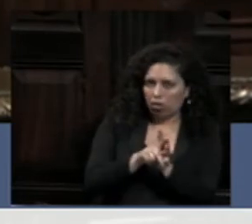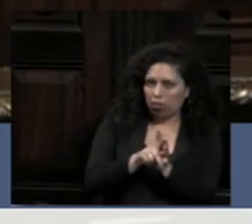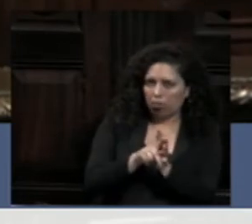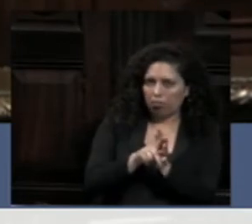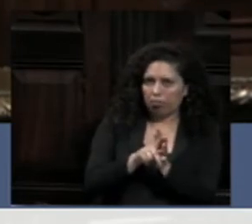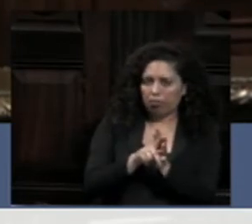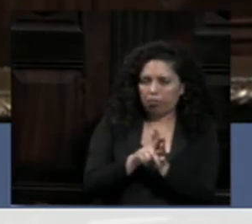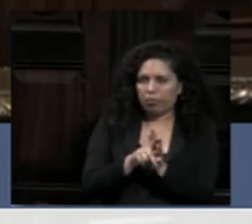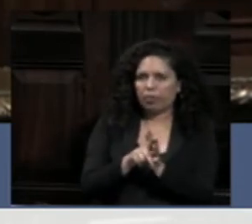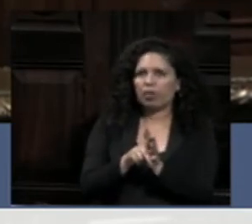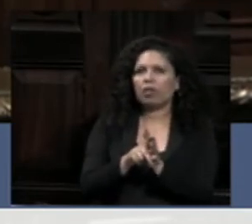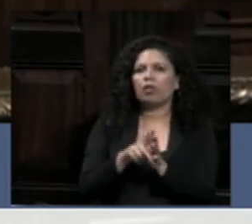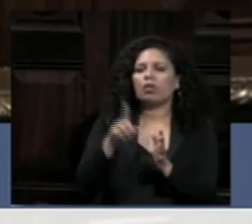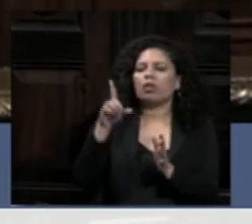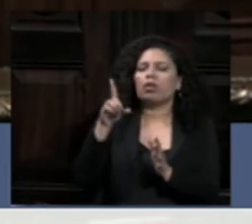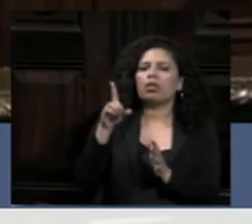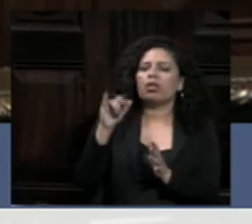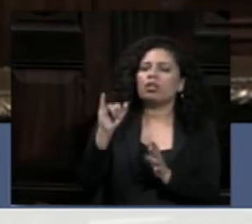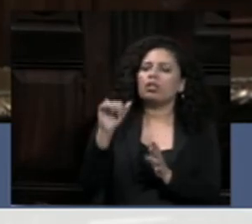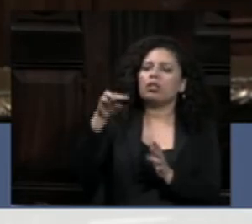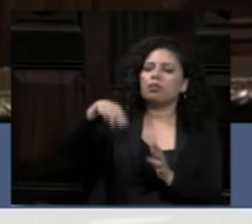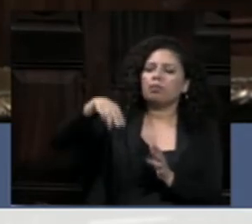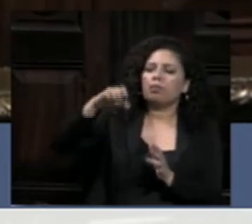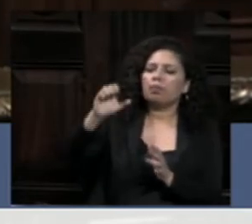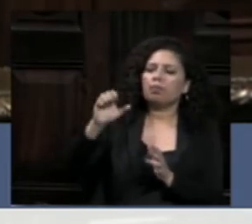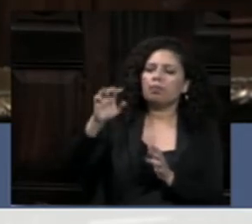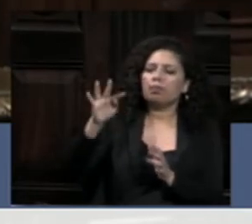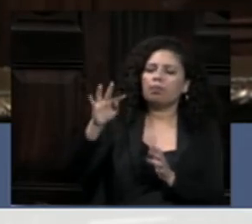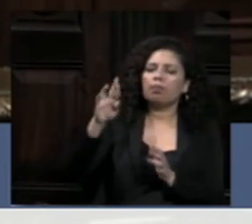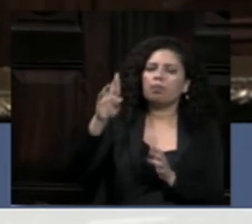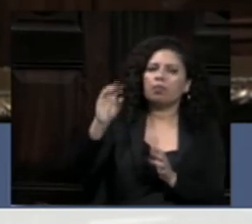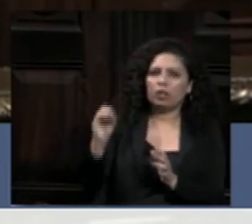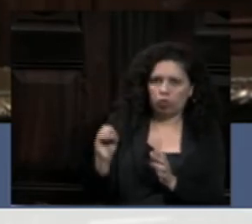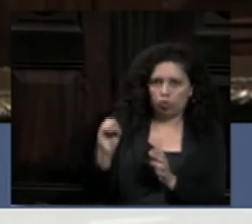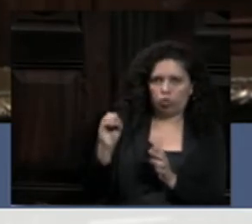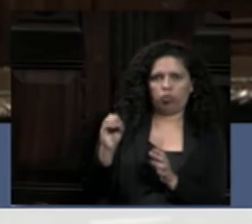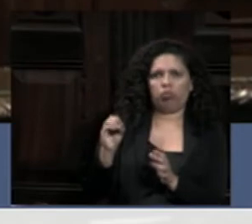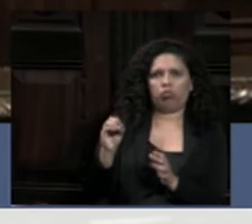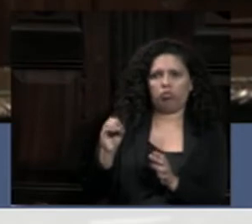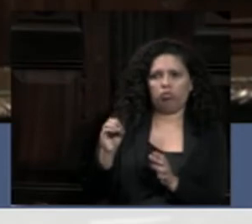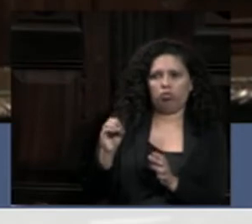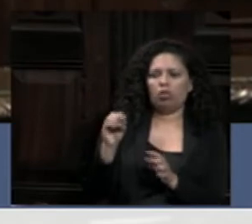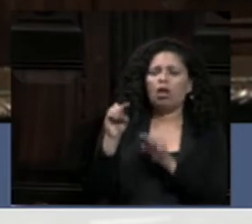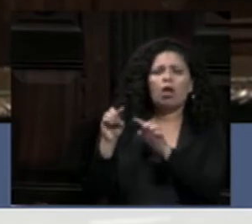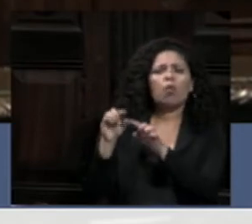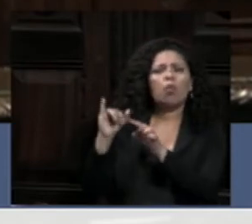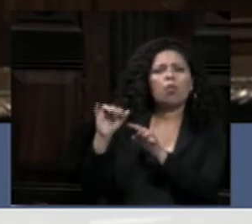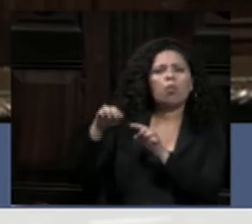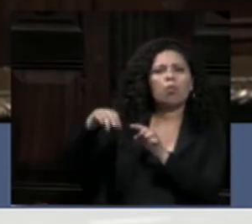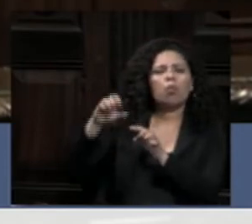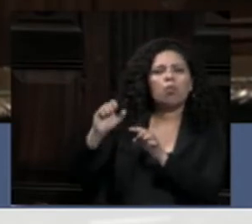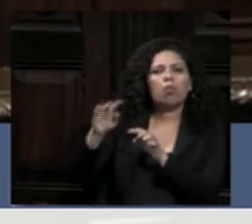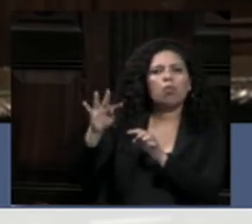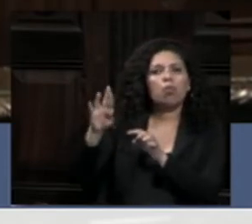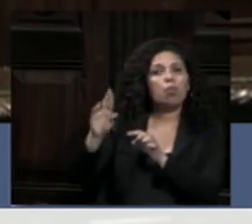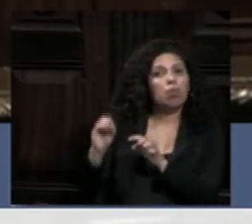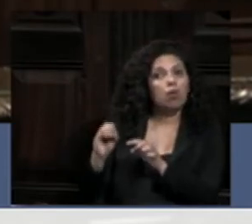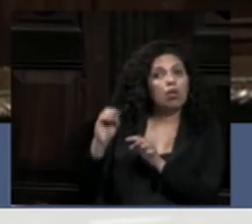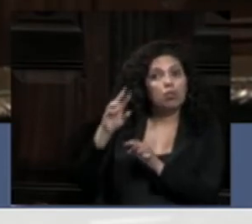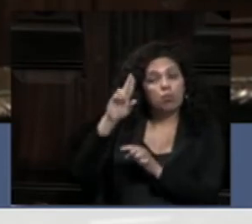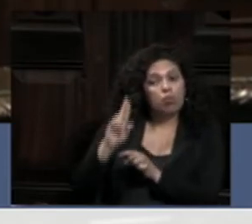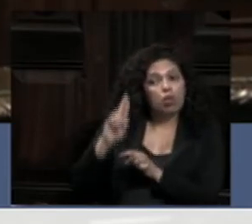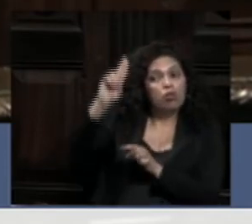credenciada junto ao Inmetro, que é o instituto que controla